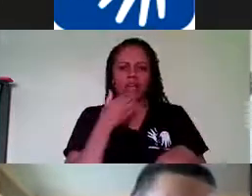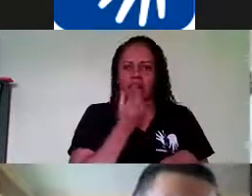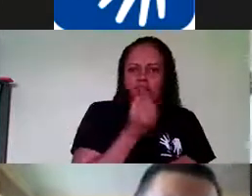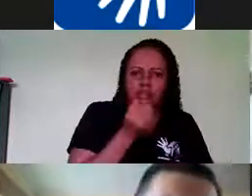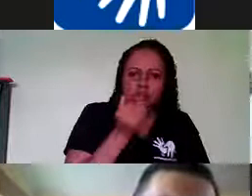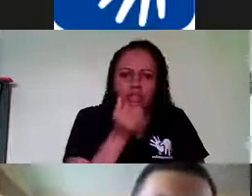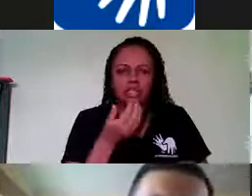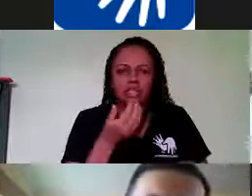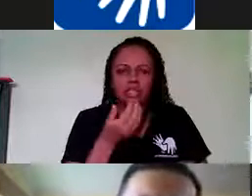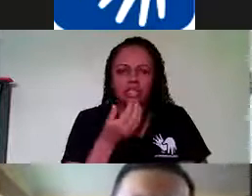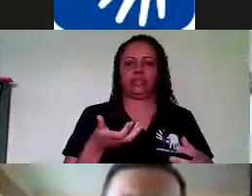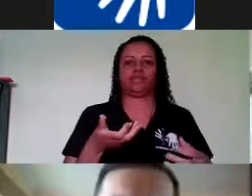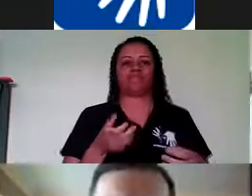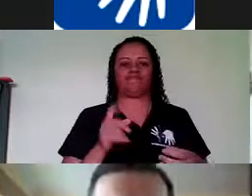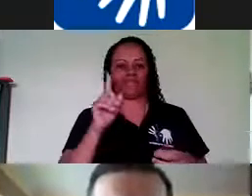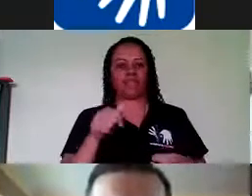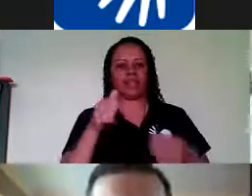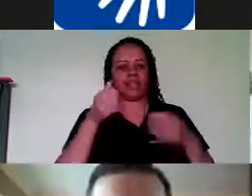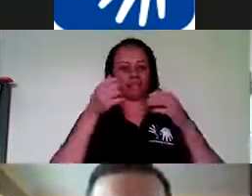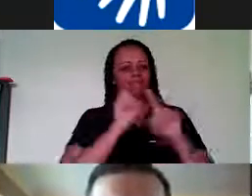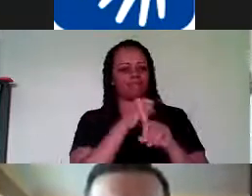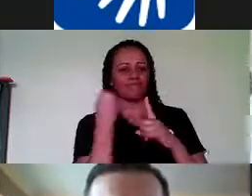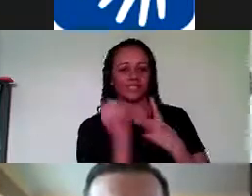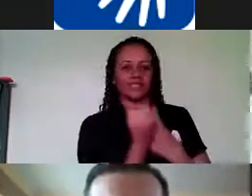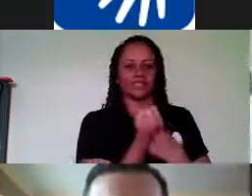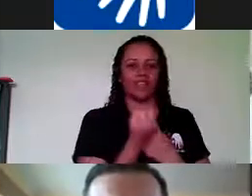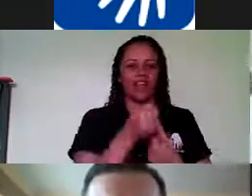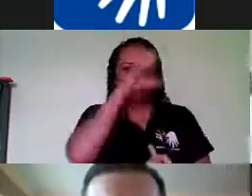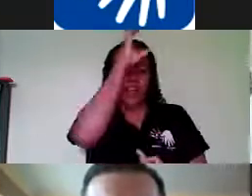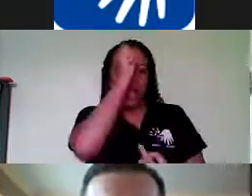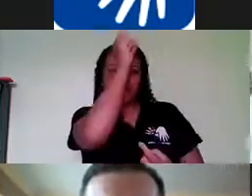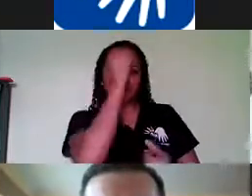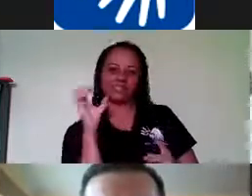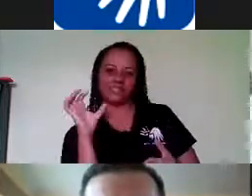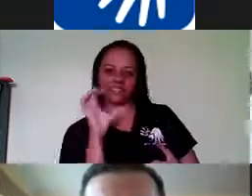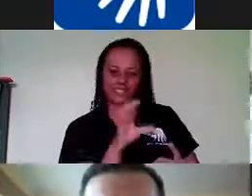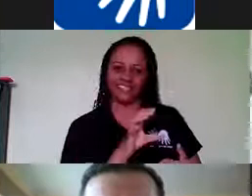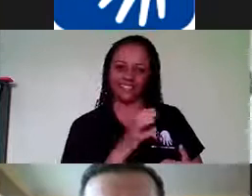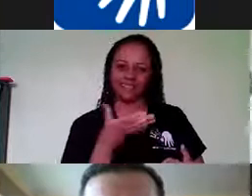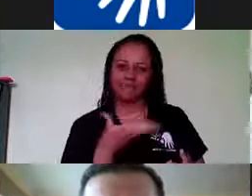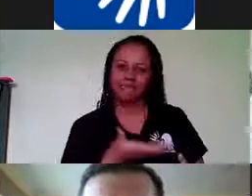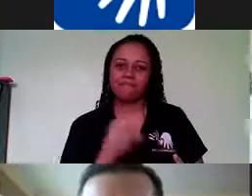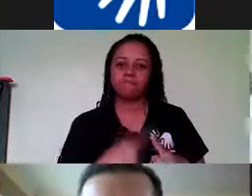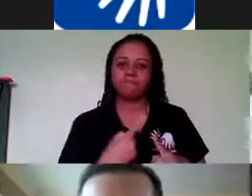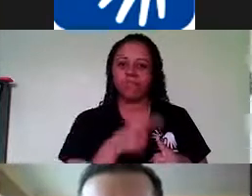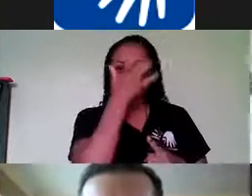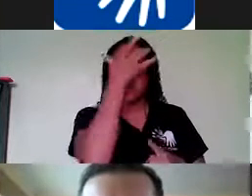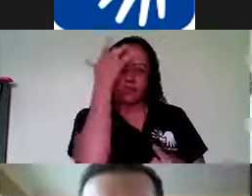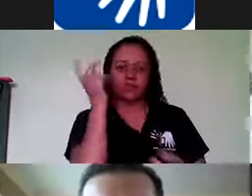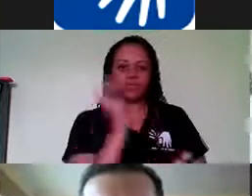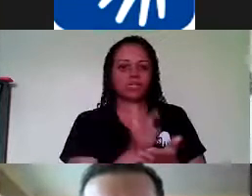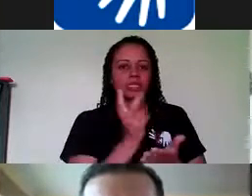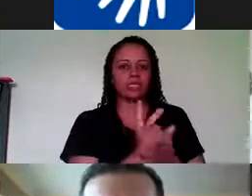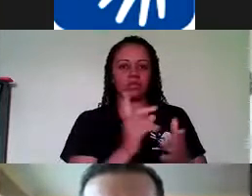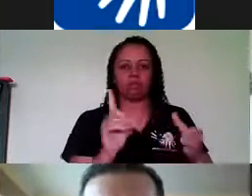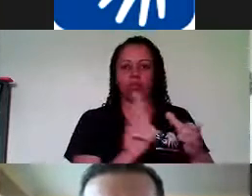deformidade, e isso já cresce na nossa sociedade, né? Como aquela pessoa está sempre exclusa.